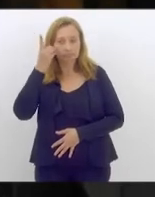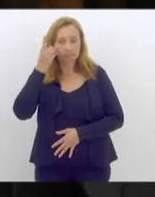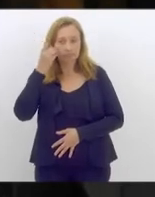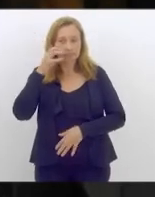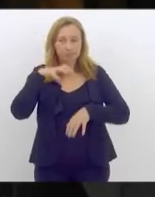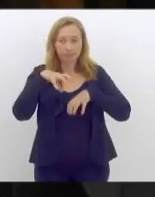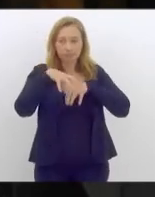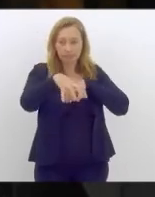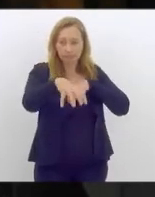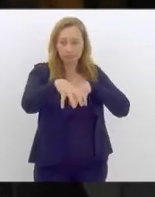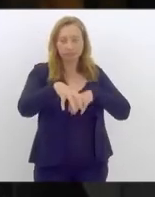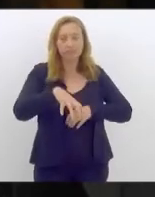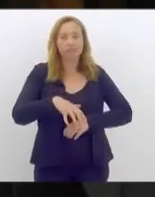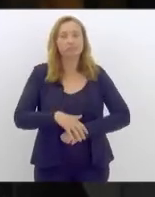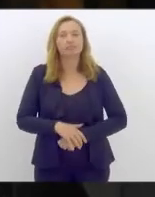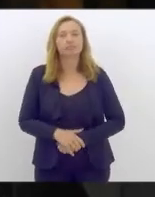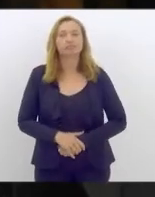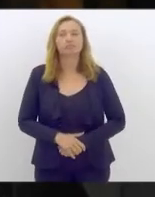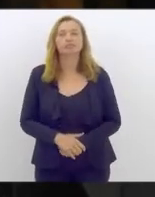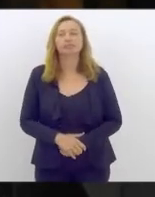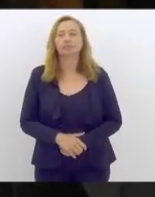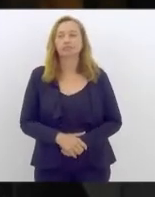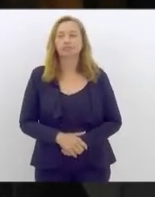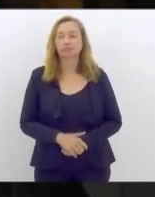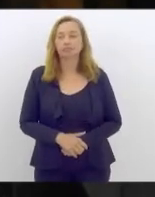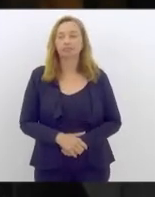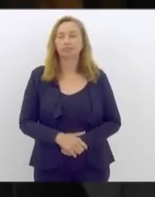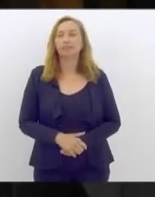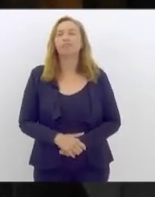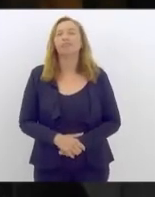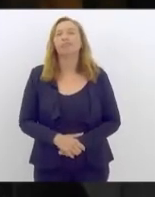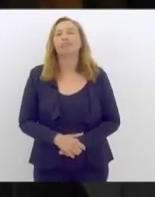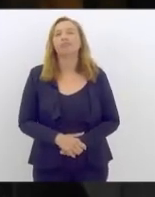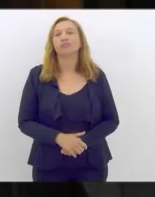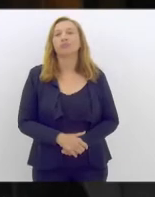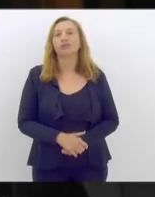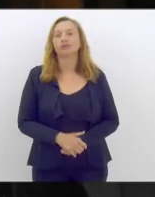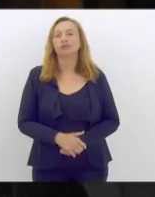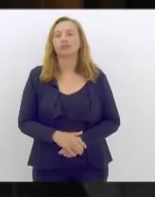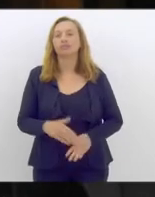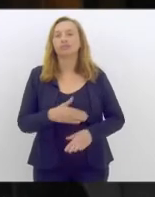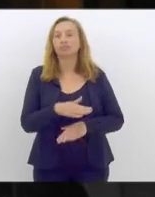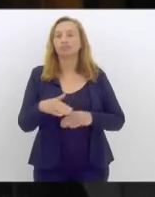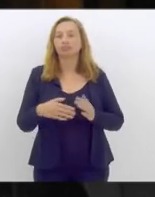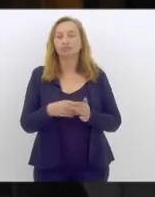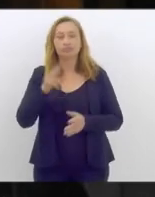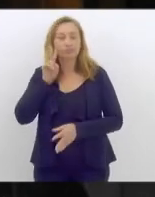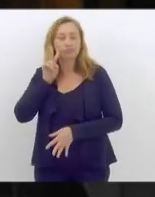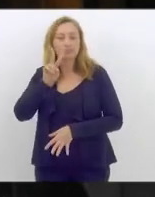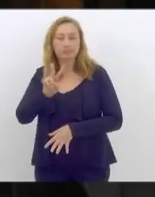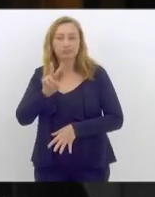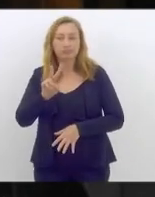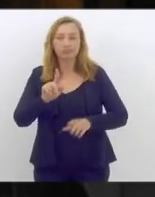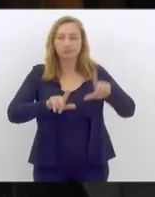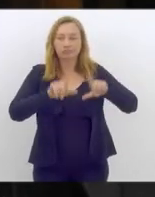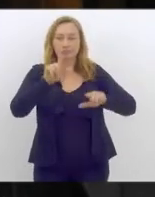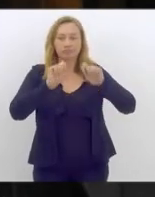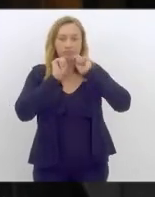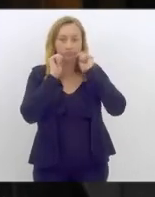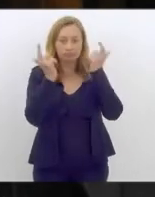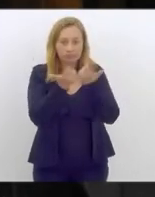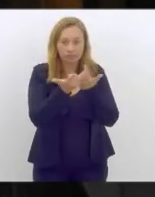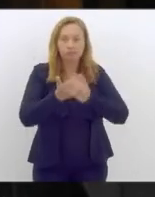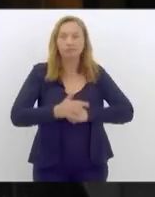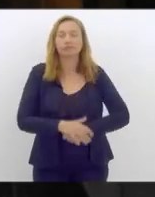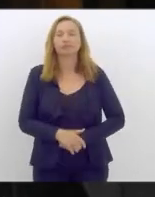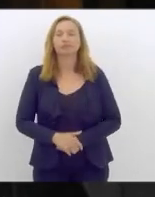nos assistem de forma remota senhoras e senhores telespectadores da TV